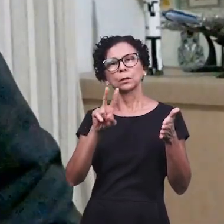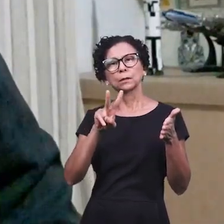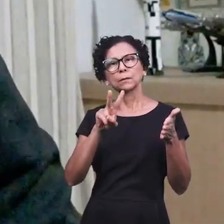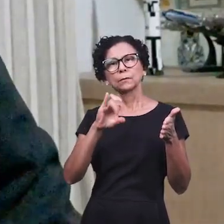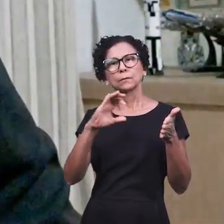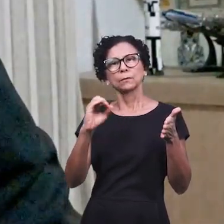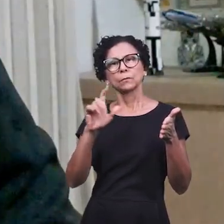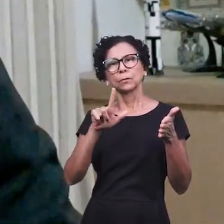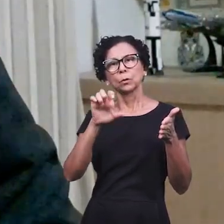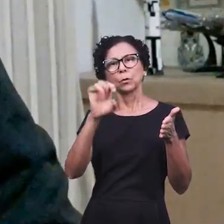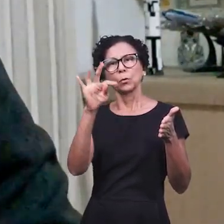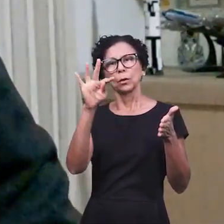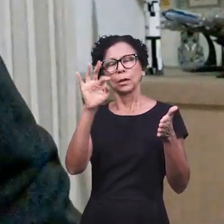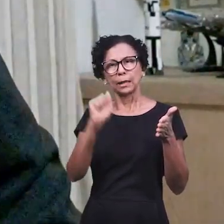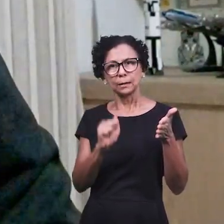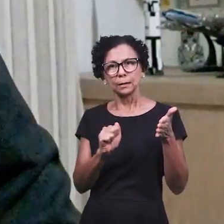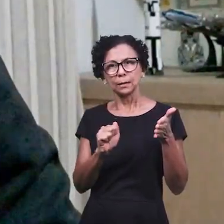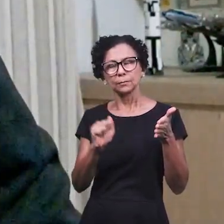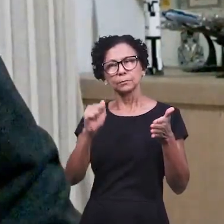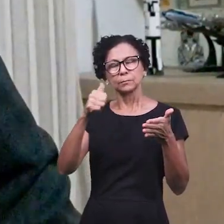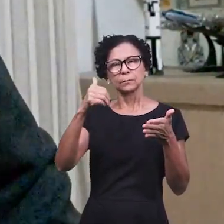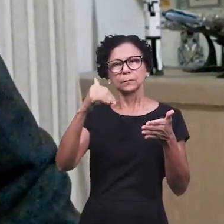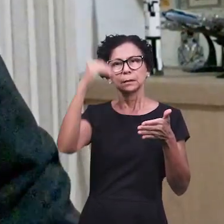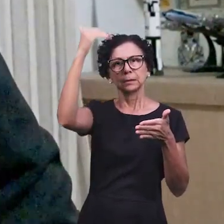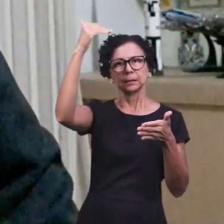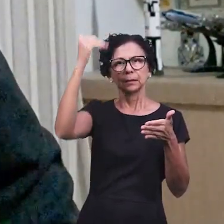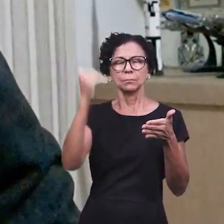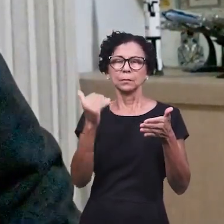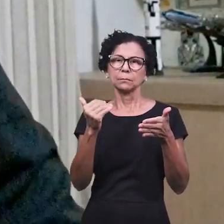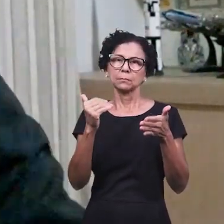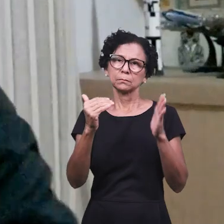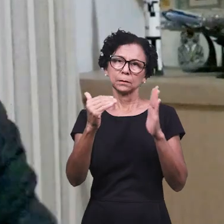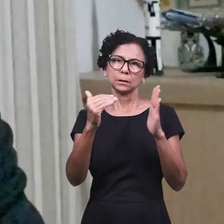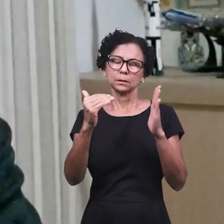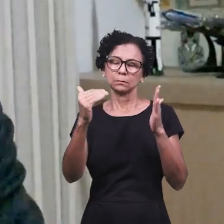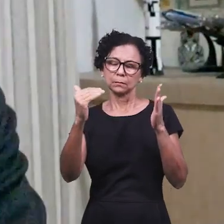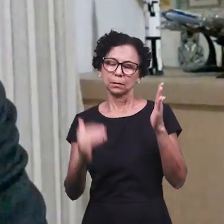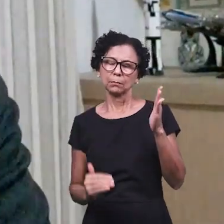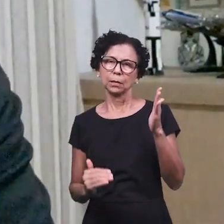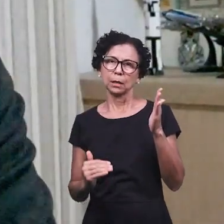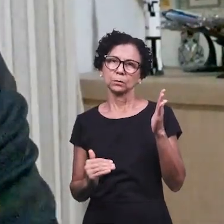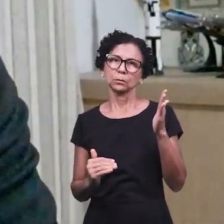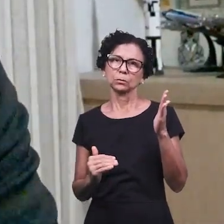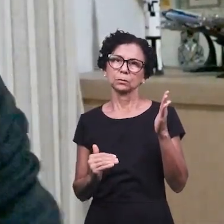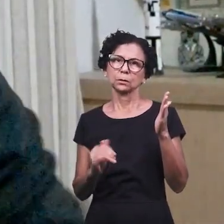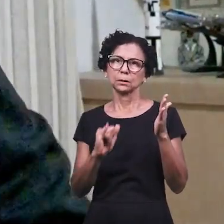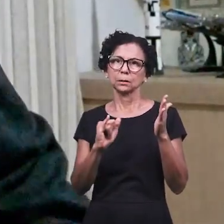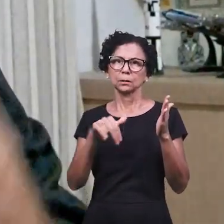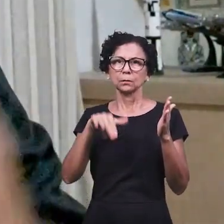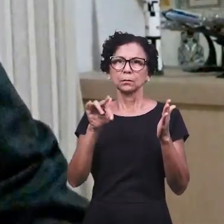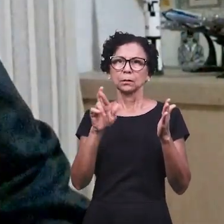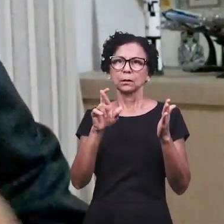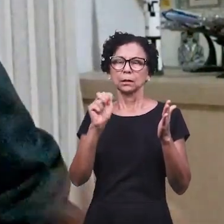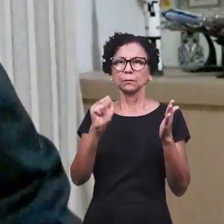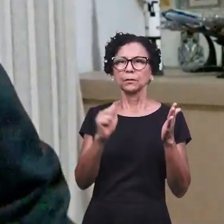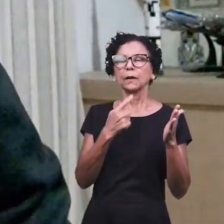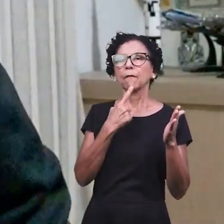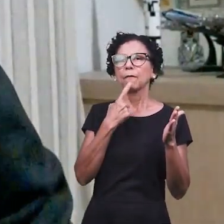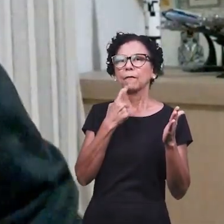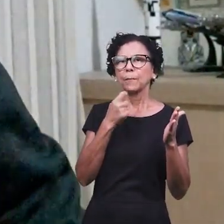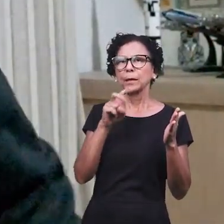frequência acima. Acima do violeta, nós temos o ultravioleta, abaixo do vermelho é o infravermelho. Por isso tem esses